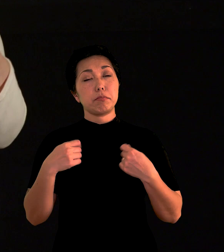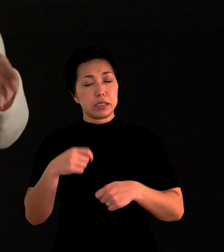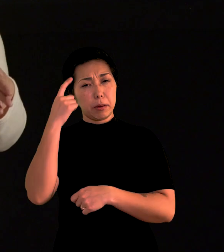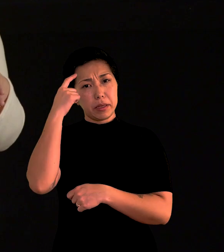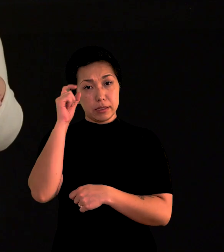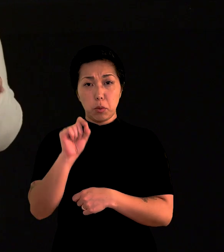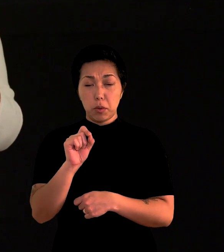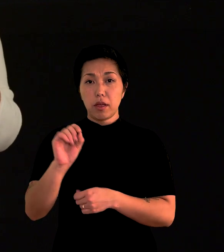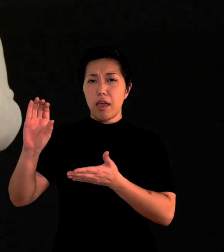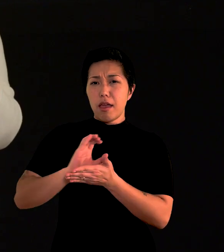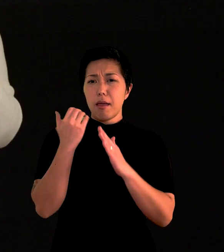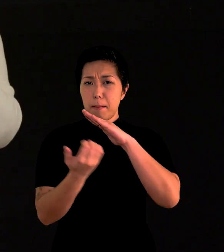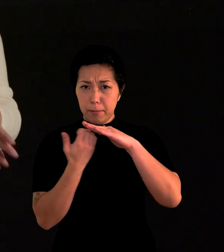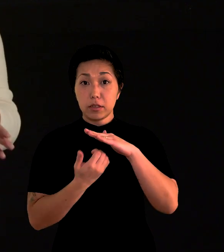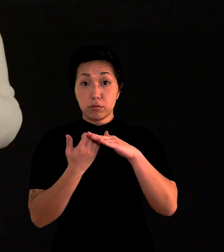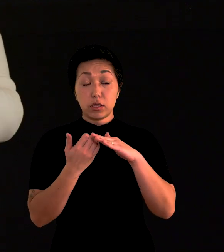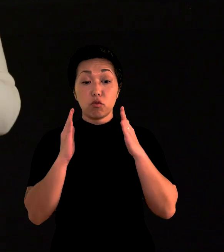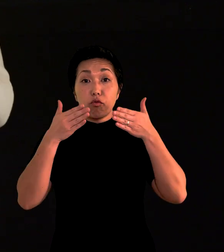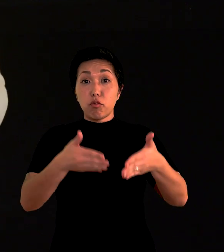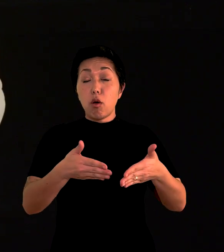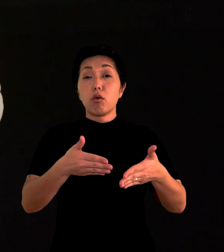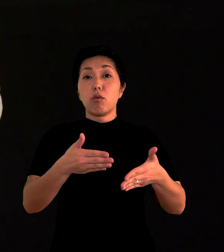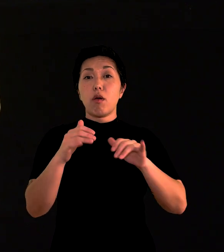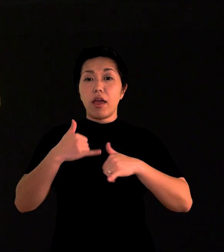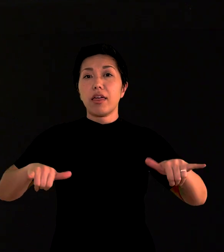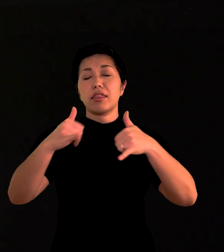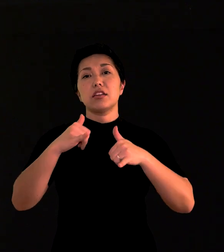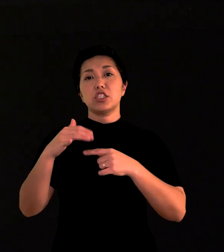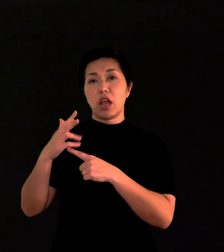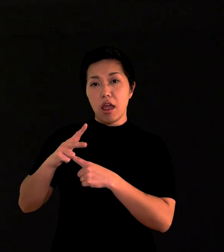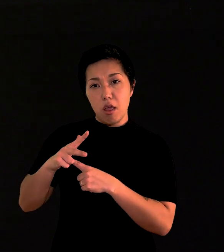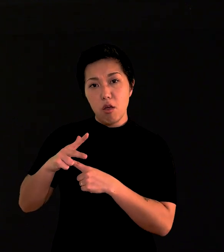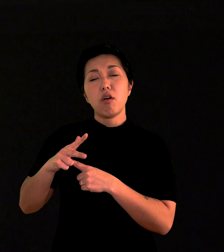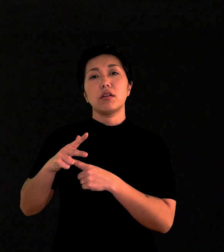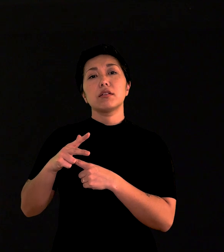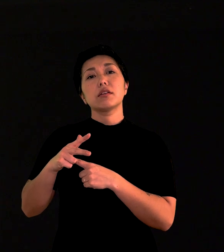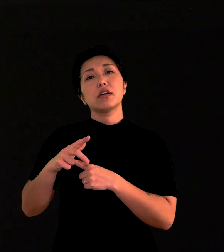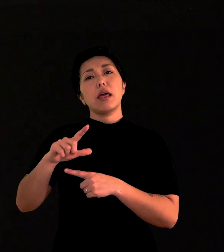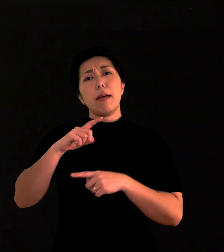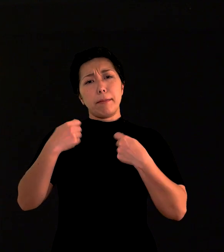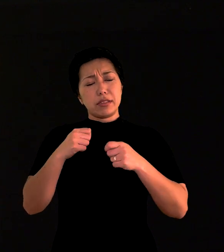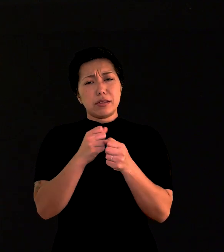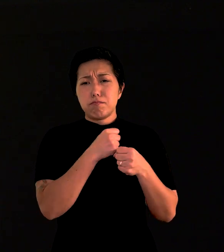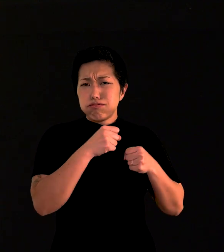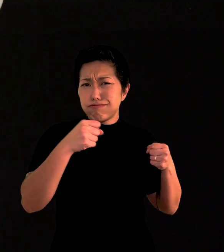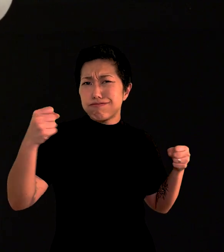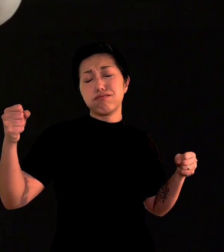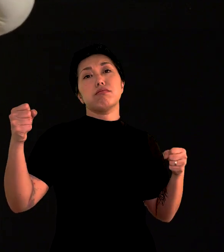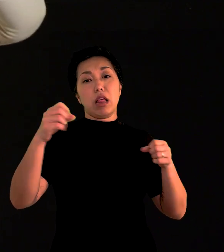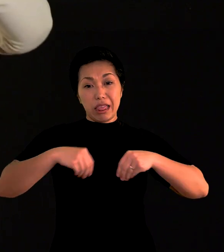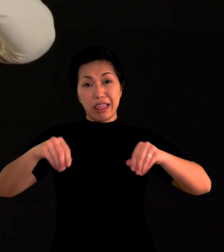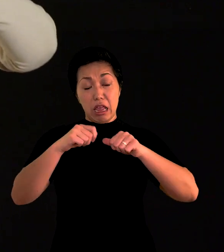que considerar que, para empreendimentos voltados à geração de energia eólica, você precisa de